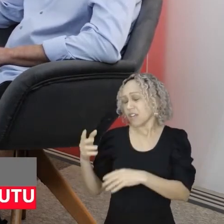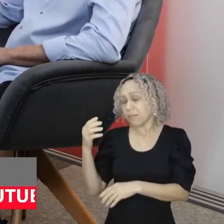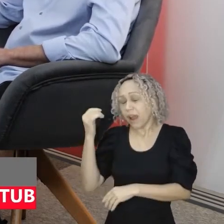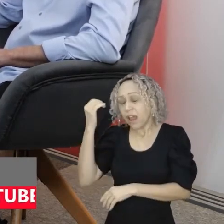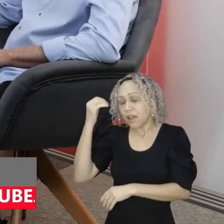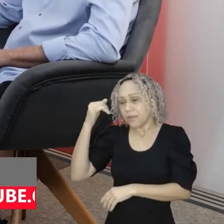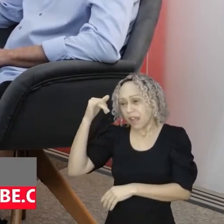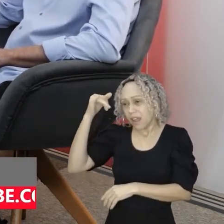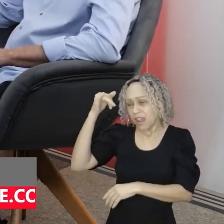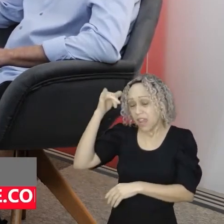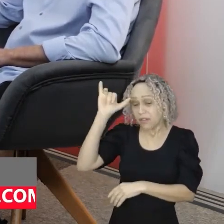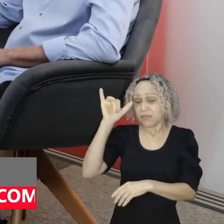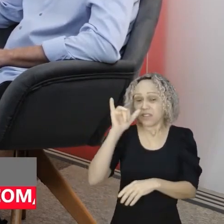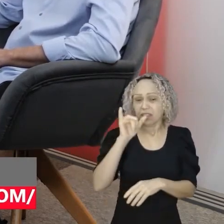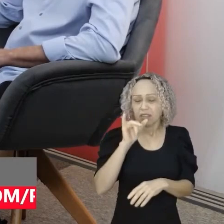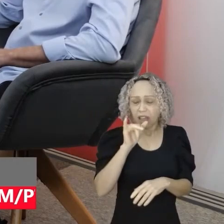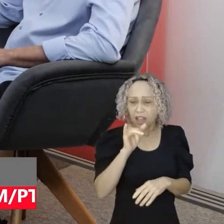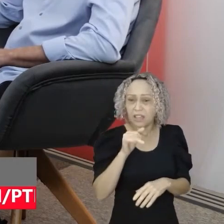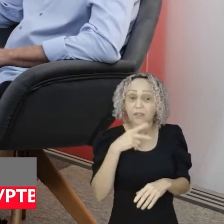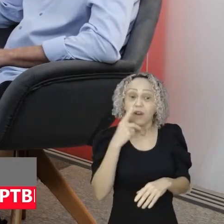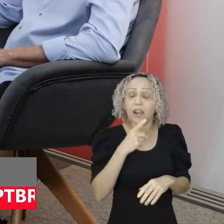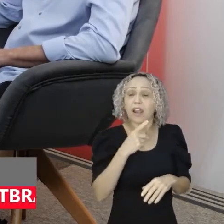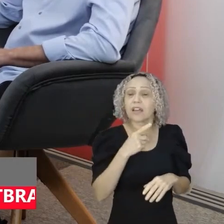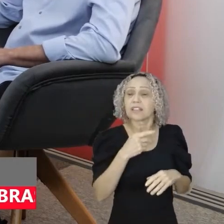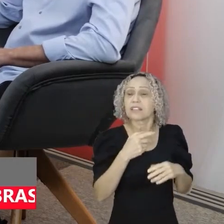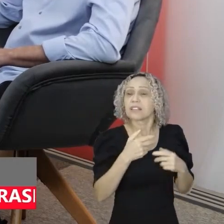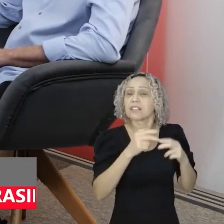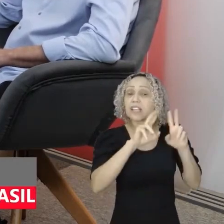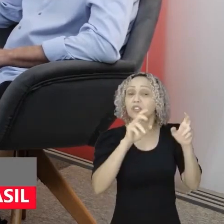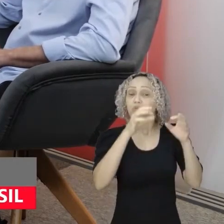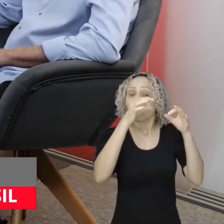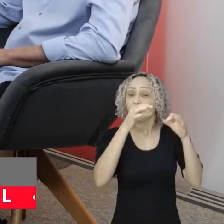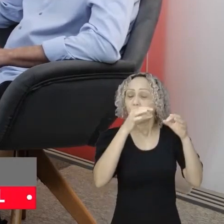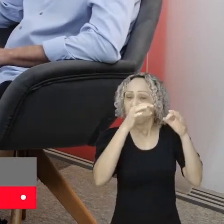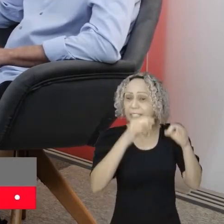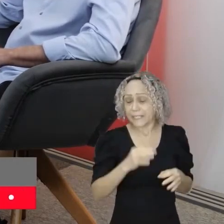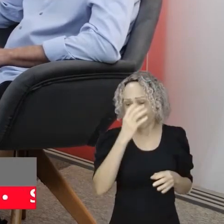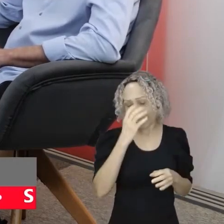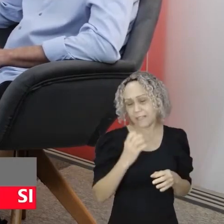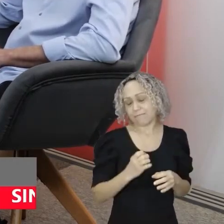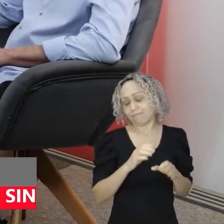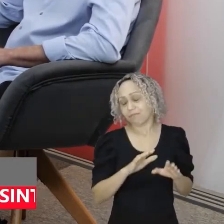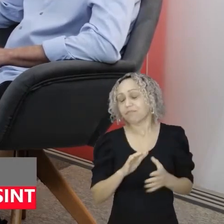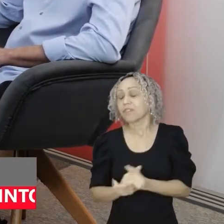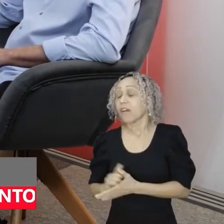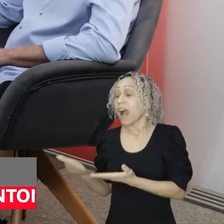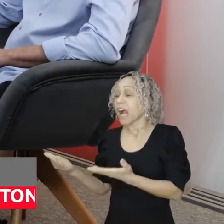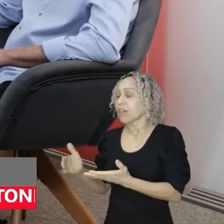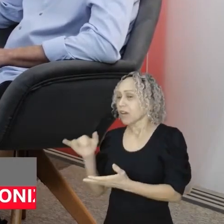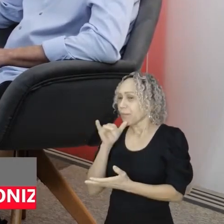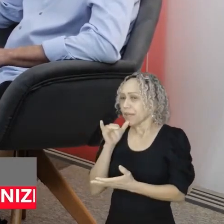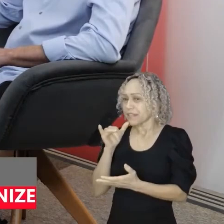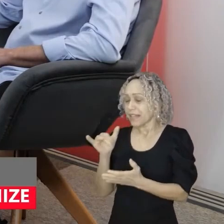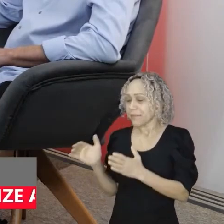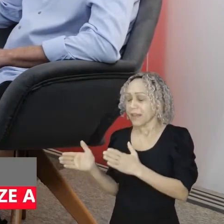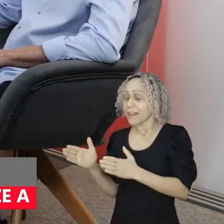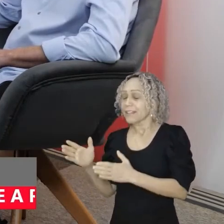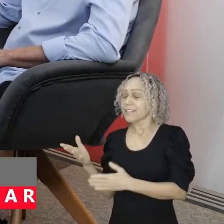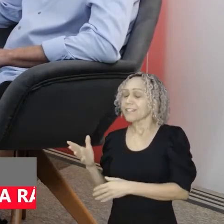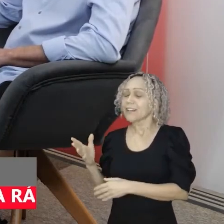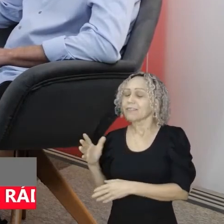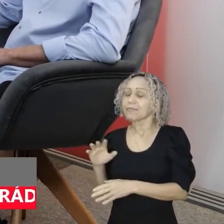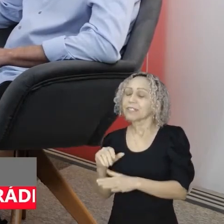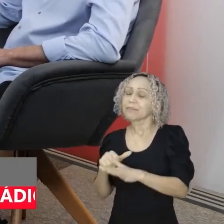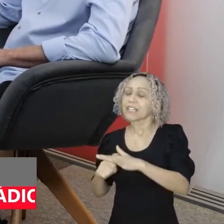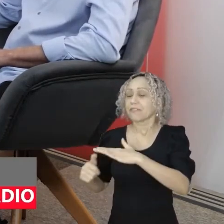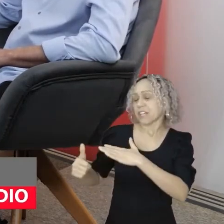Oriente Médio, durante a CPMI, estão sempre criando, espalhando essa rede de fake news para desviar de um debate que eles não têm condição de